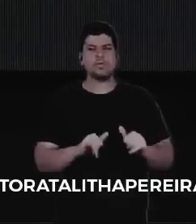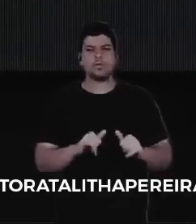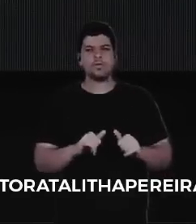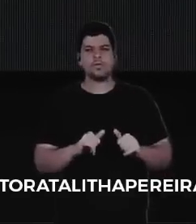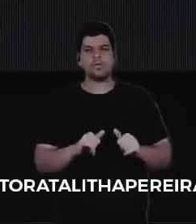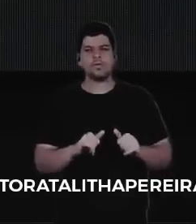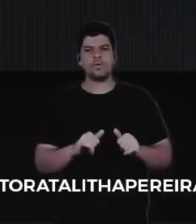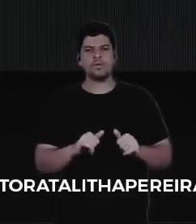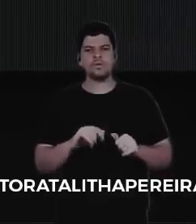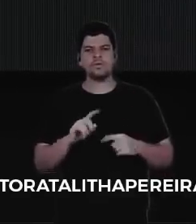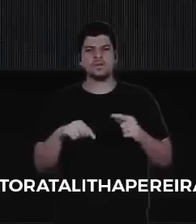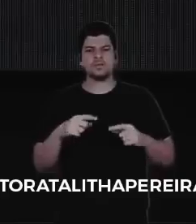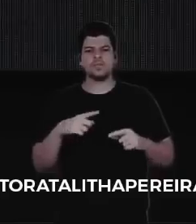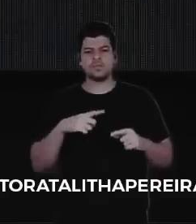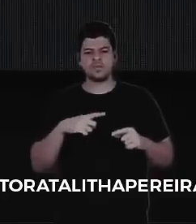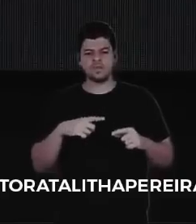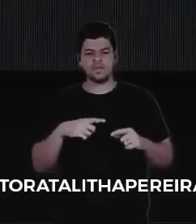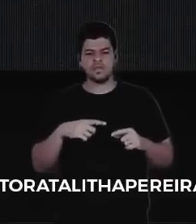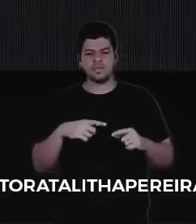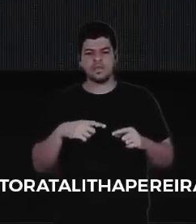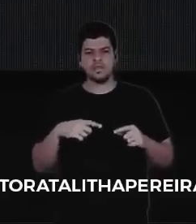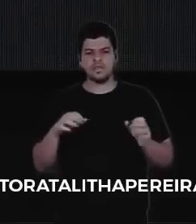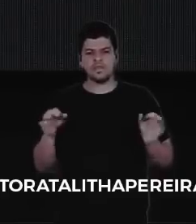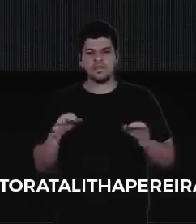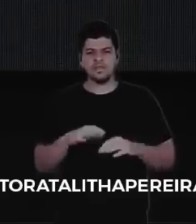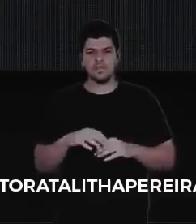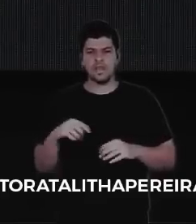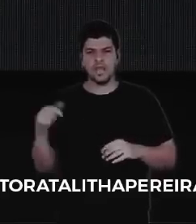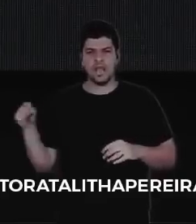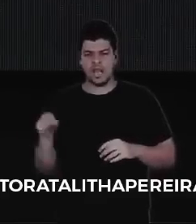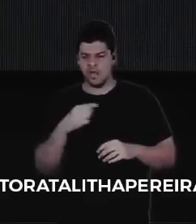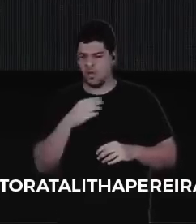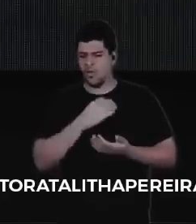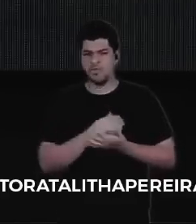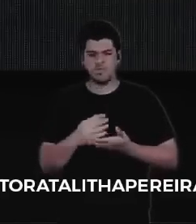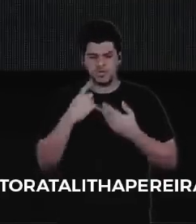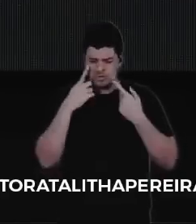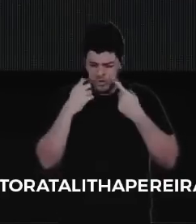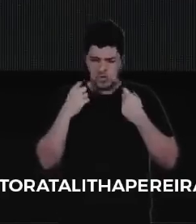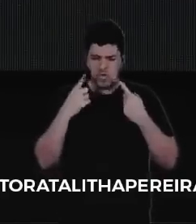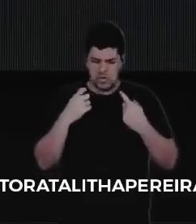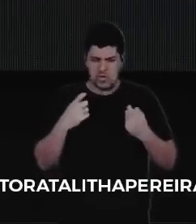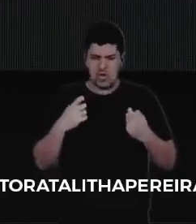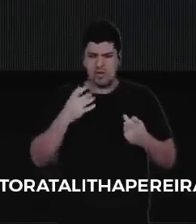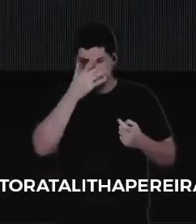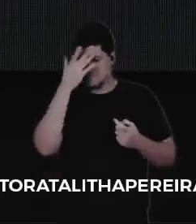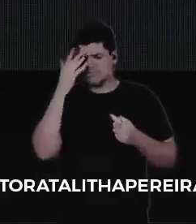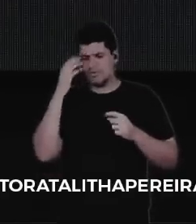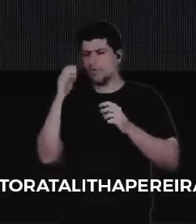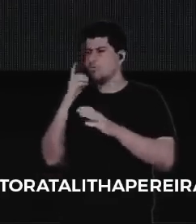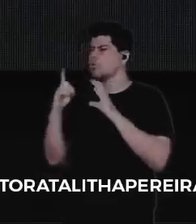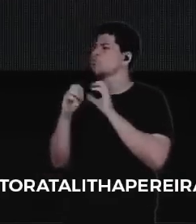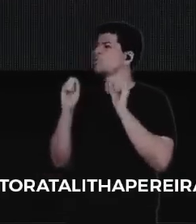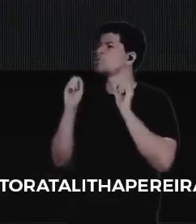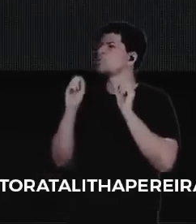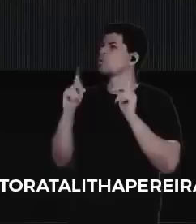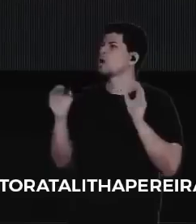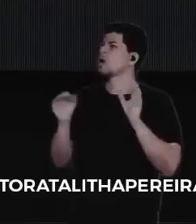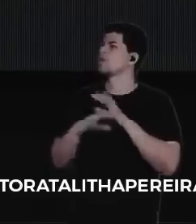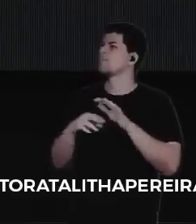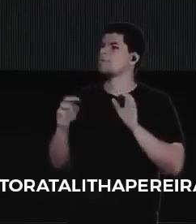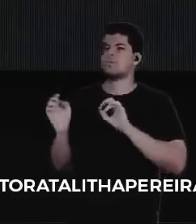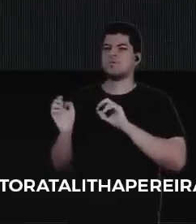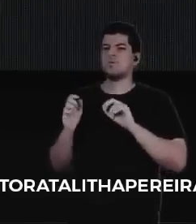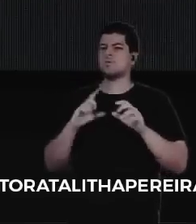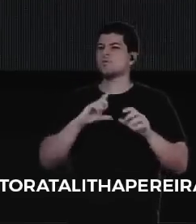debruçou sobre o púlpito e ficou chorando, e o povo saindo. Acho que o povo pensava, ele está na unção, tá nada. Estava chorando, dizendo assim, que é